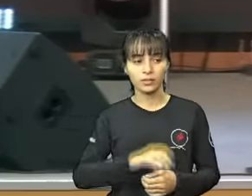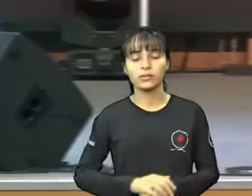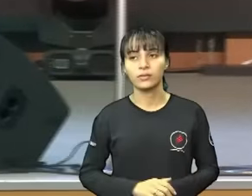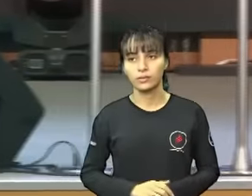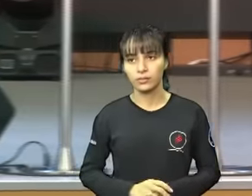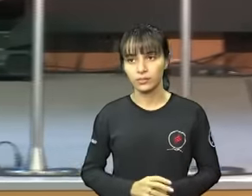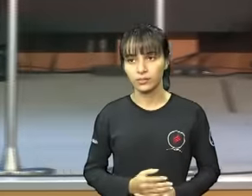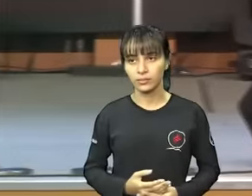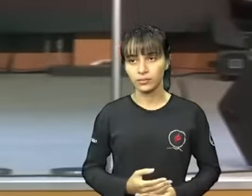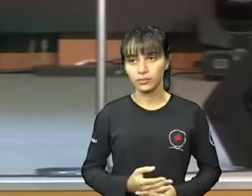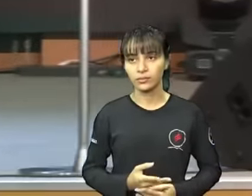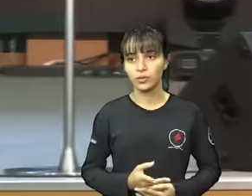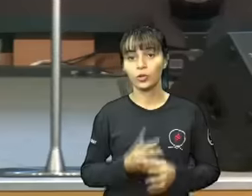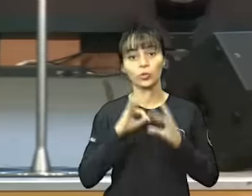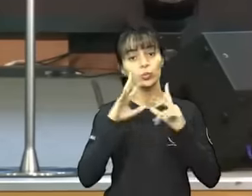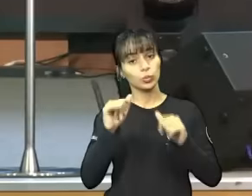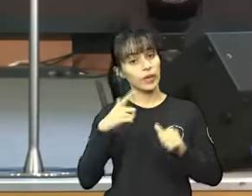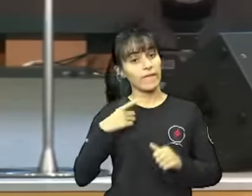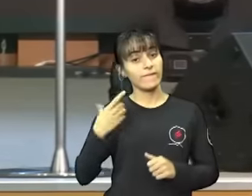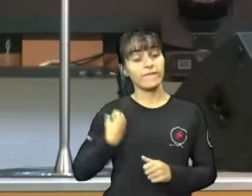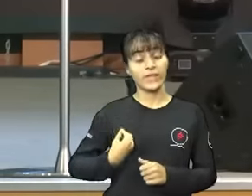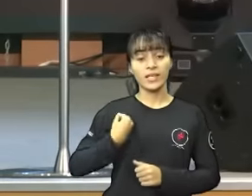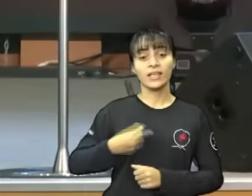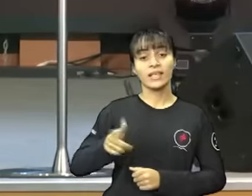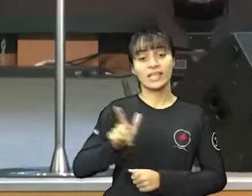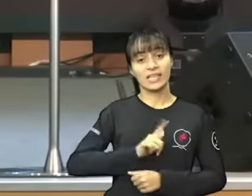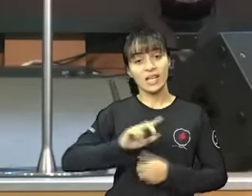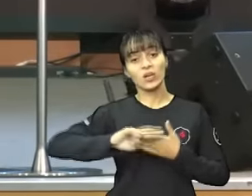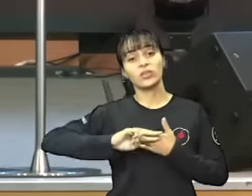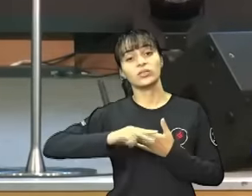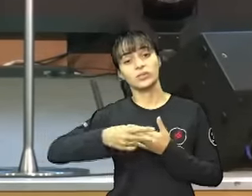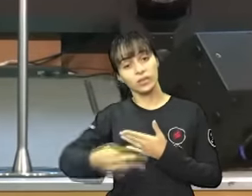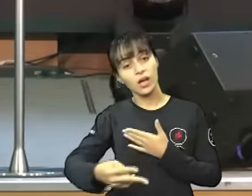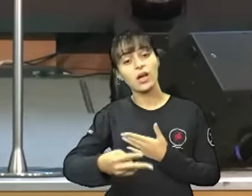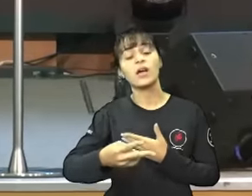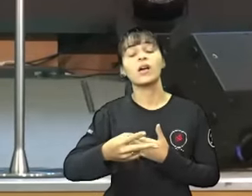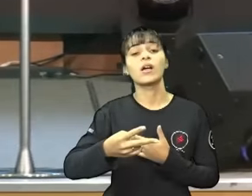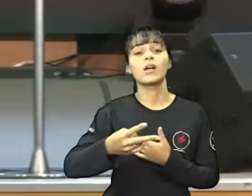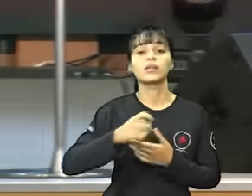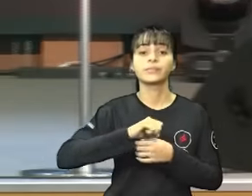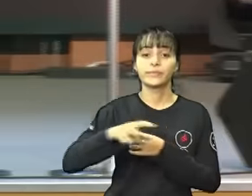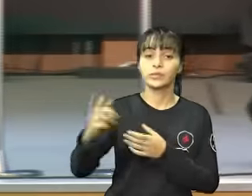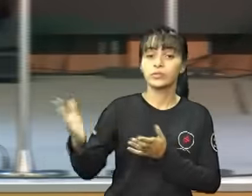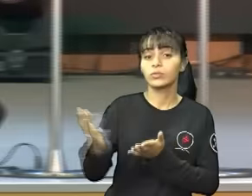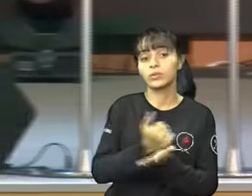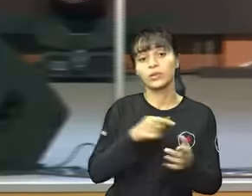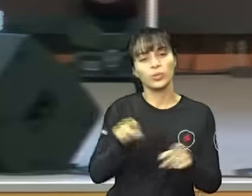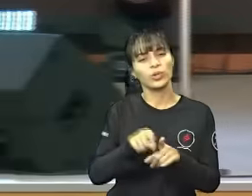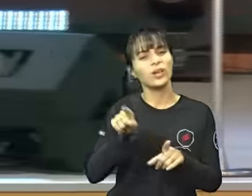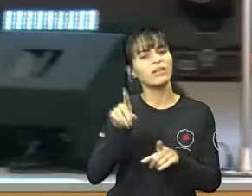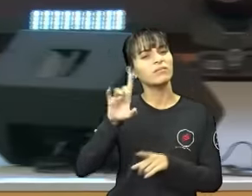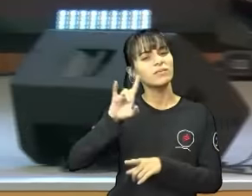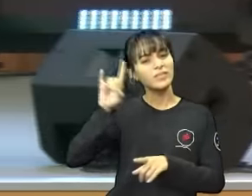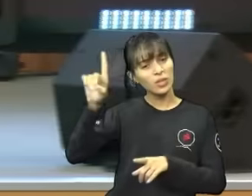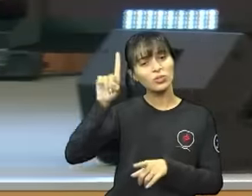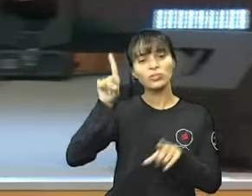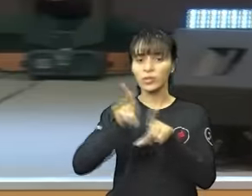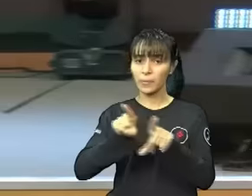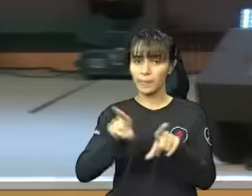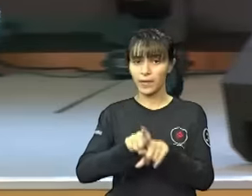Olá Tudo na vida tem causa e efeito semeadura e colheita até com Deus toda a vida